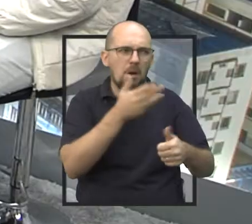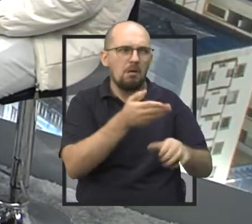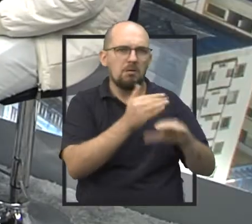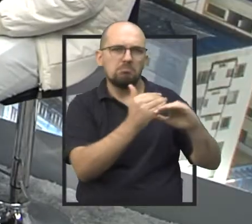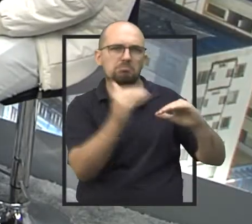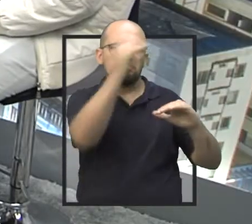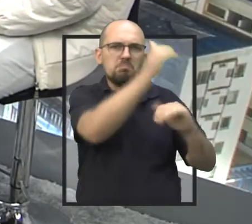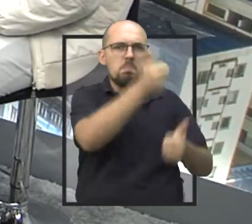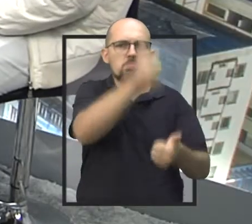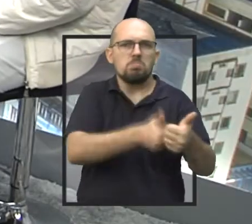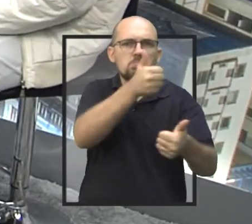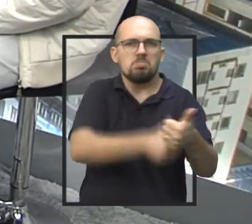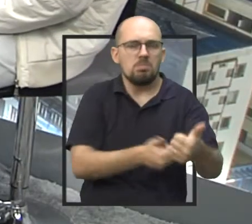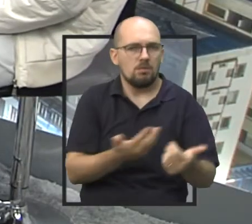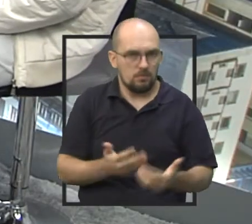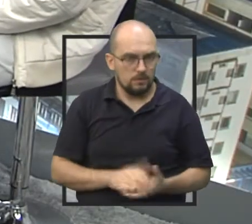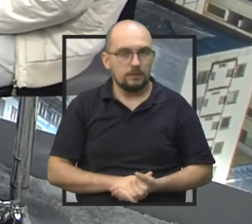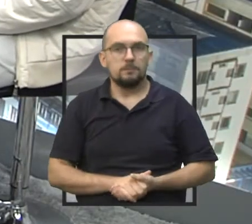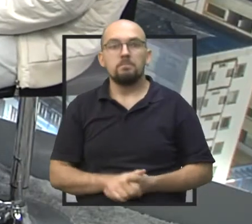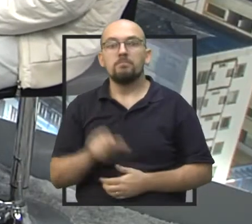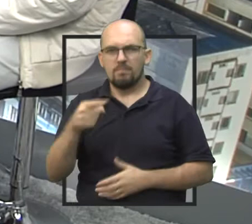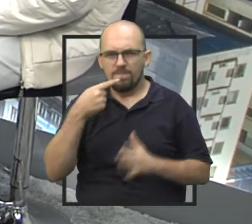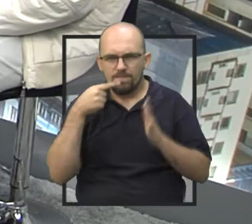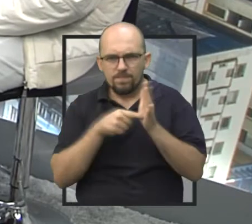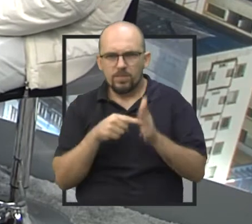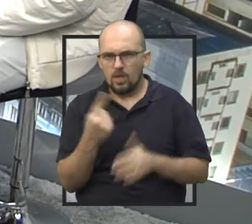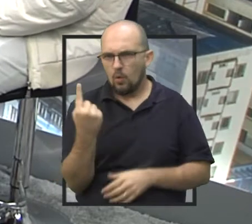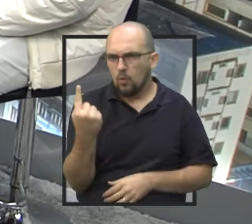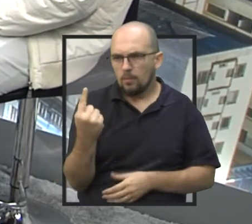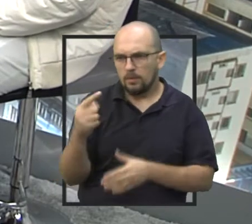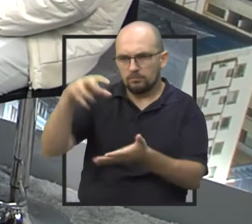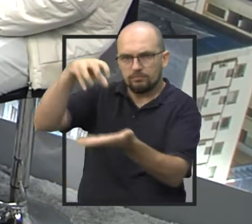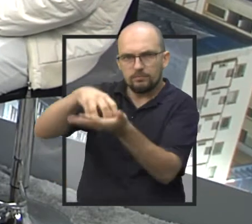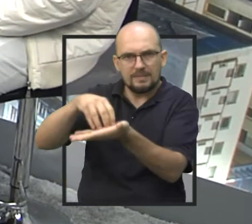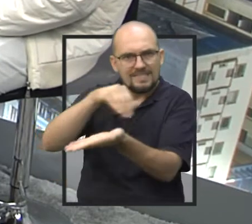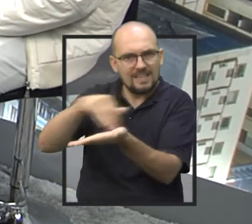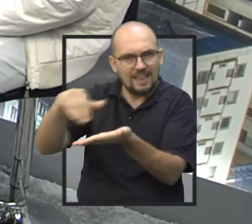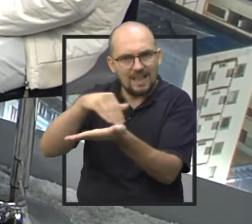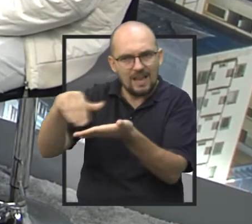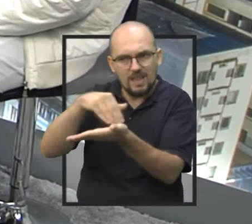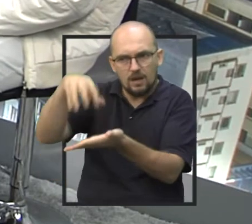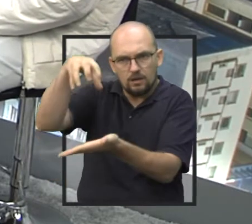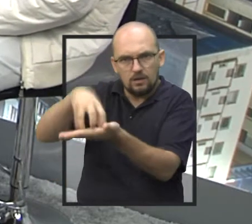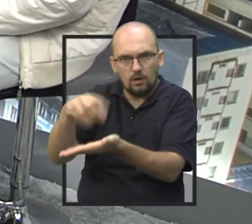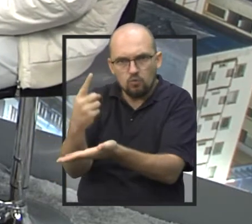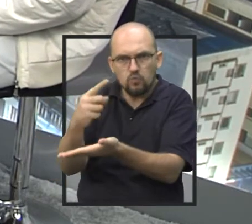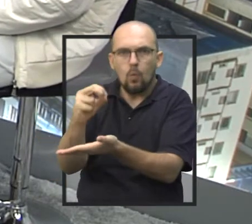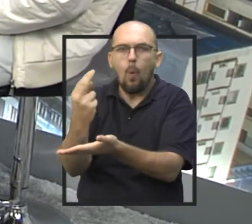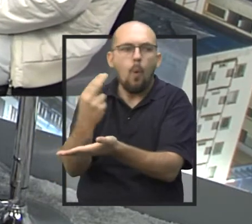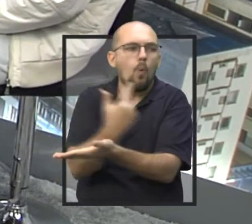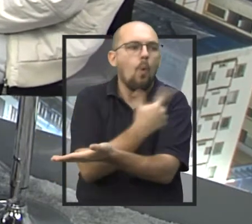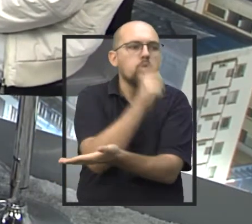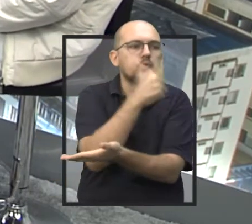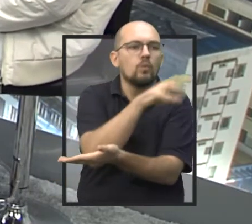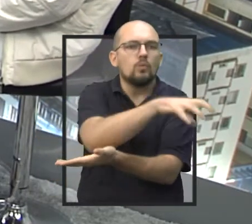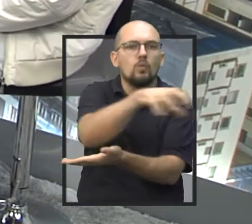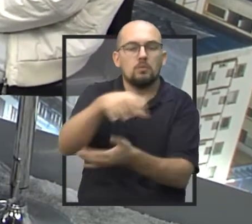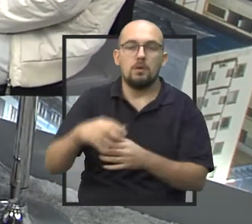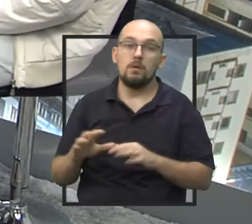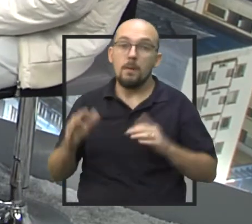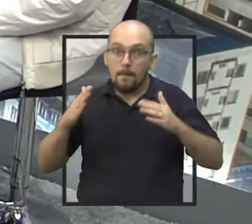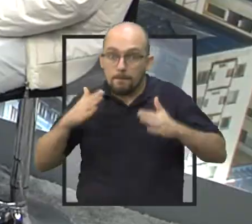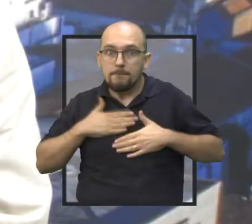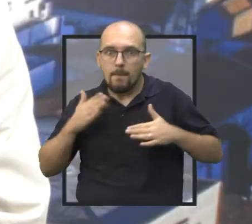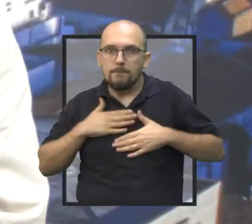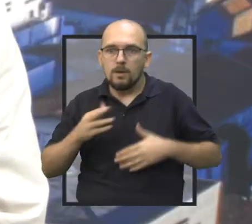forma. Esse tipo de denúncia chegou só de uma secretaria ou de outros departamentos da prefeitura? Que eu recebi